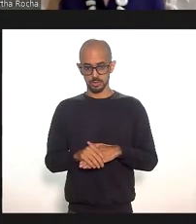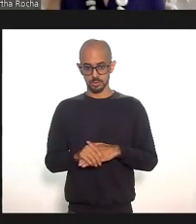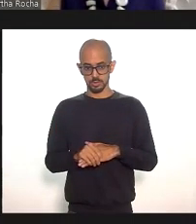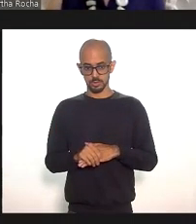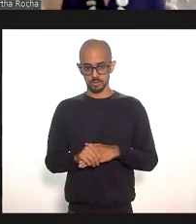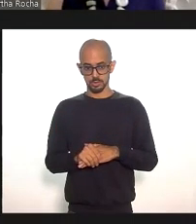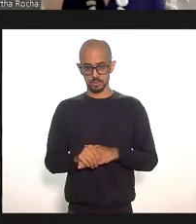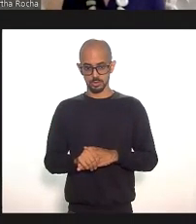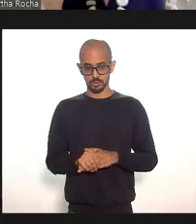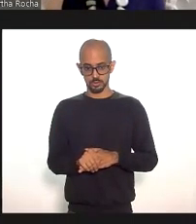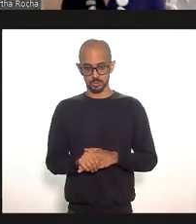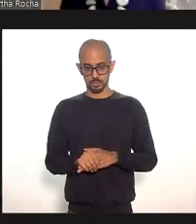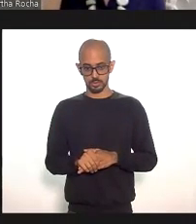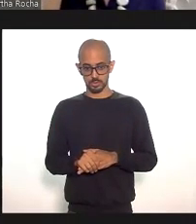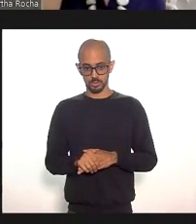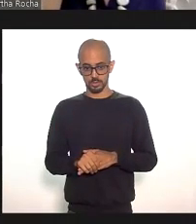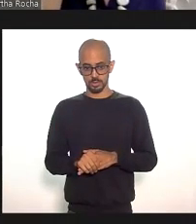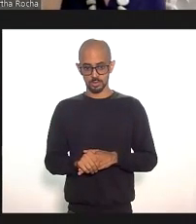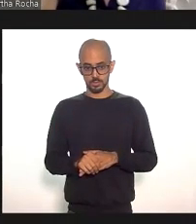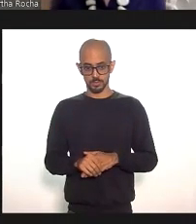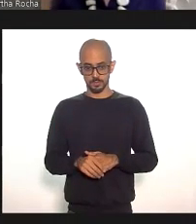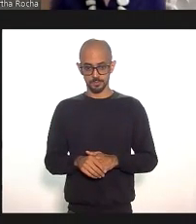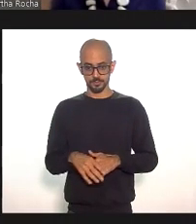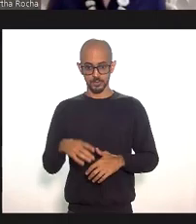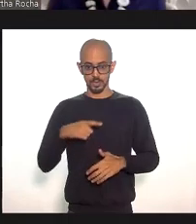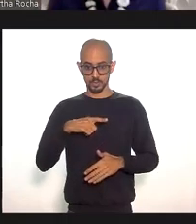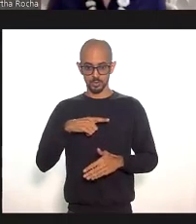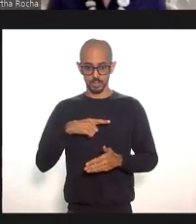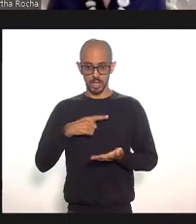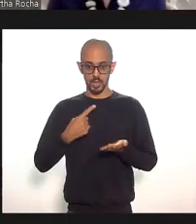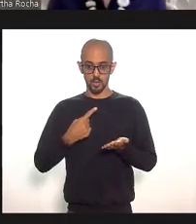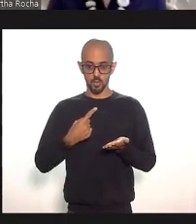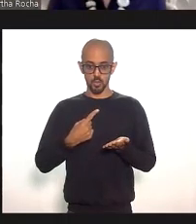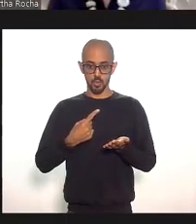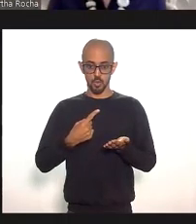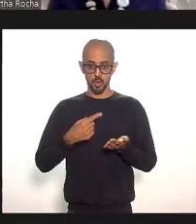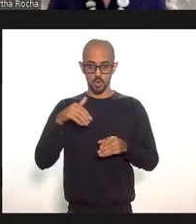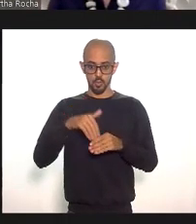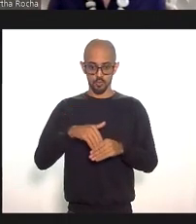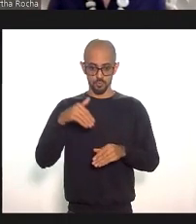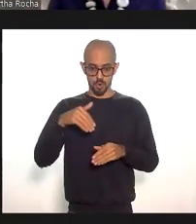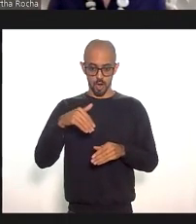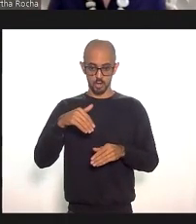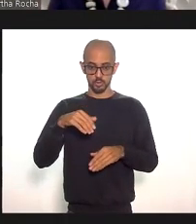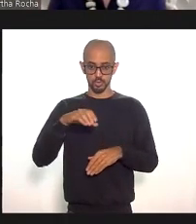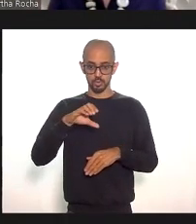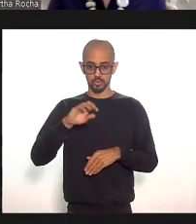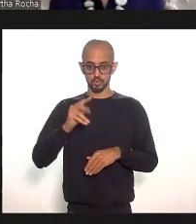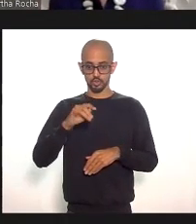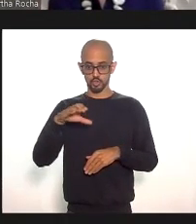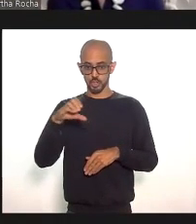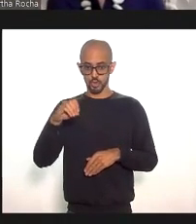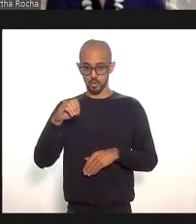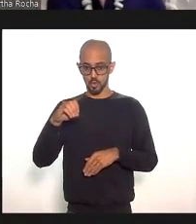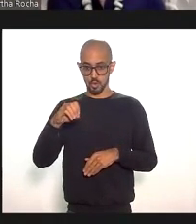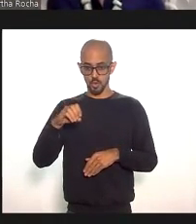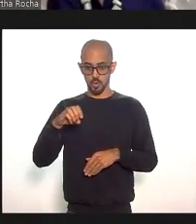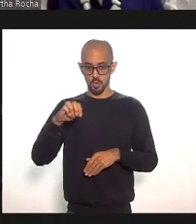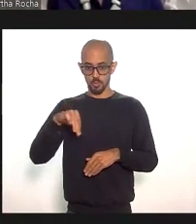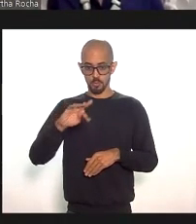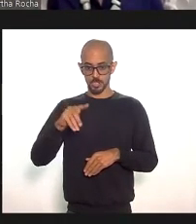Deputado... Eu tenho voto consignado, deputado Chico Machado, que está sem área, e tem o áudio dele consignando voto na CCJ.